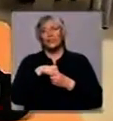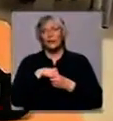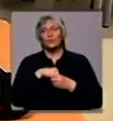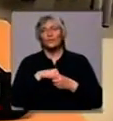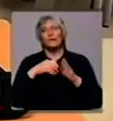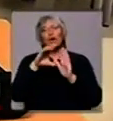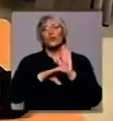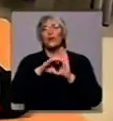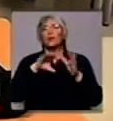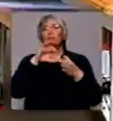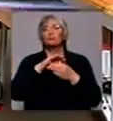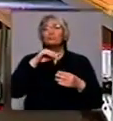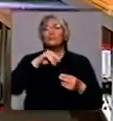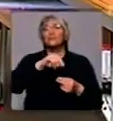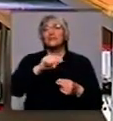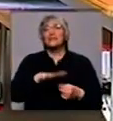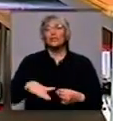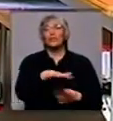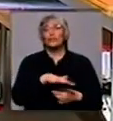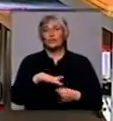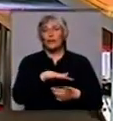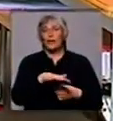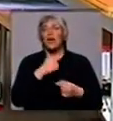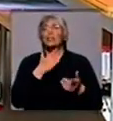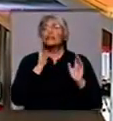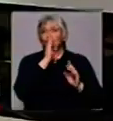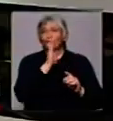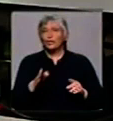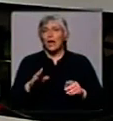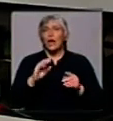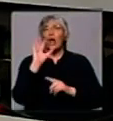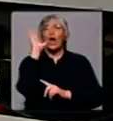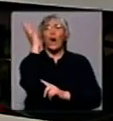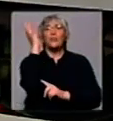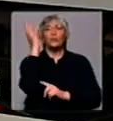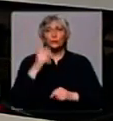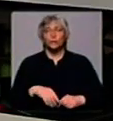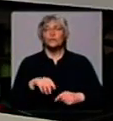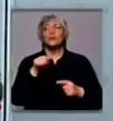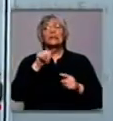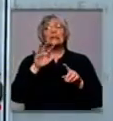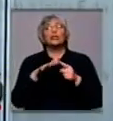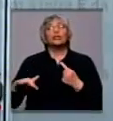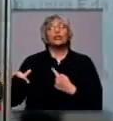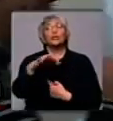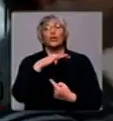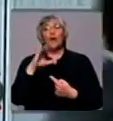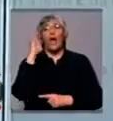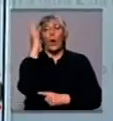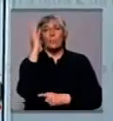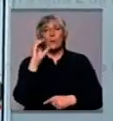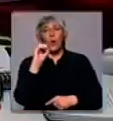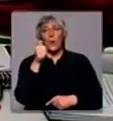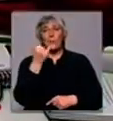currículo local. Neste caso, até já está a ser aplicado em Óbidos. É um dos municípios que se preparam para integrar um